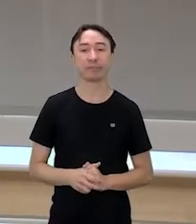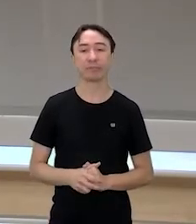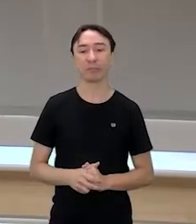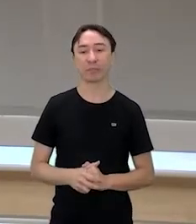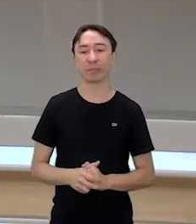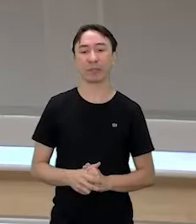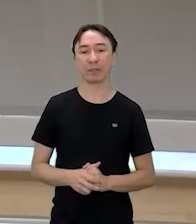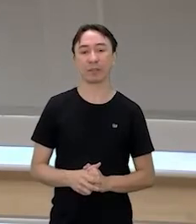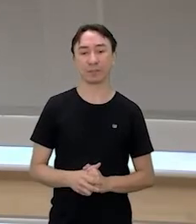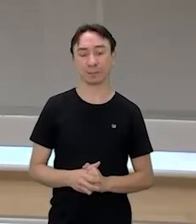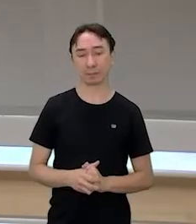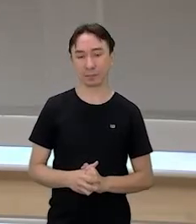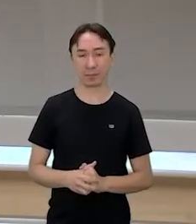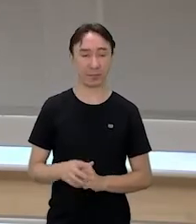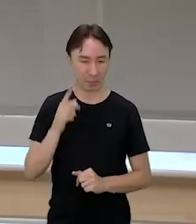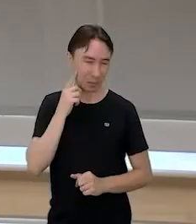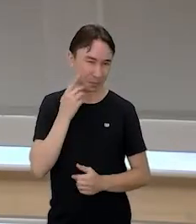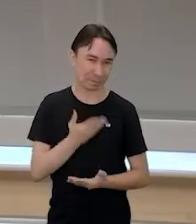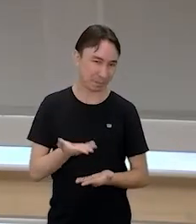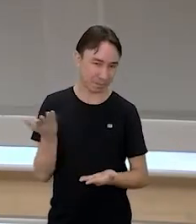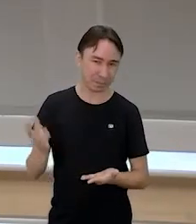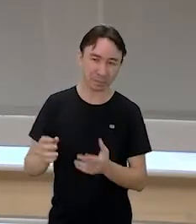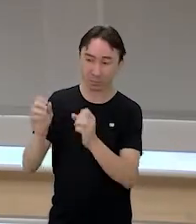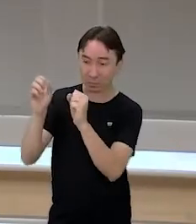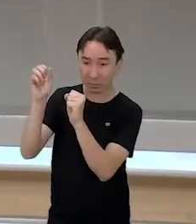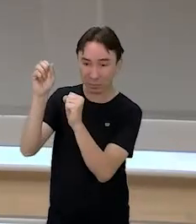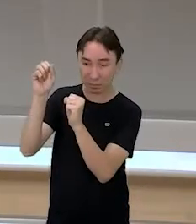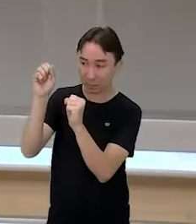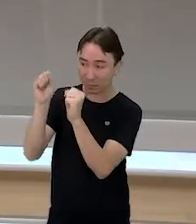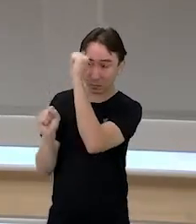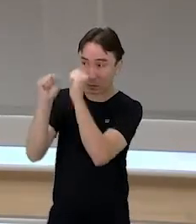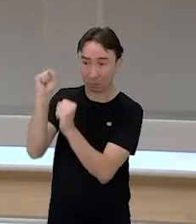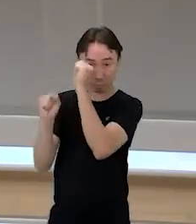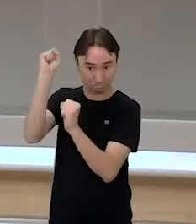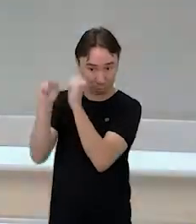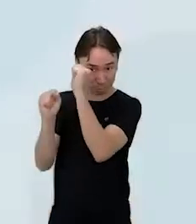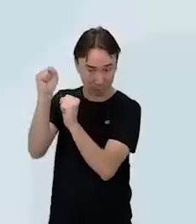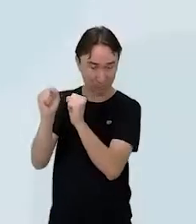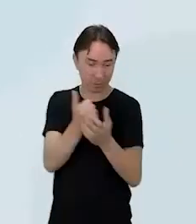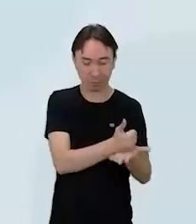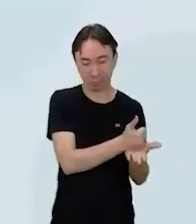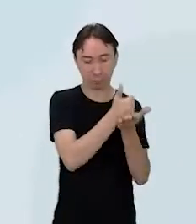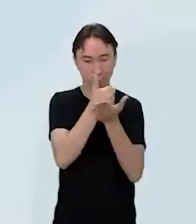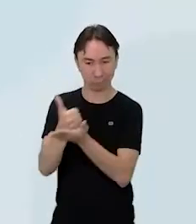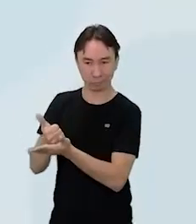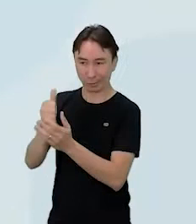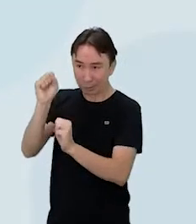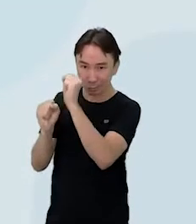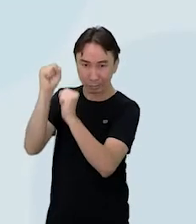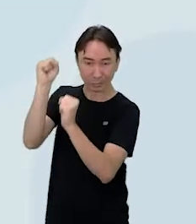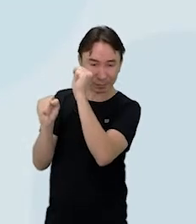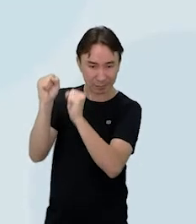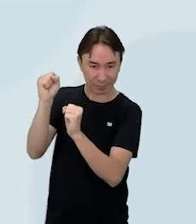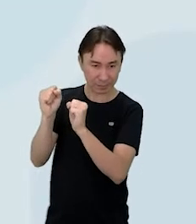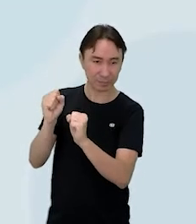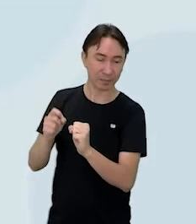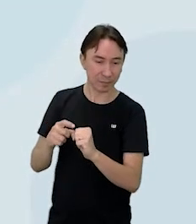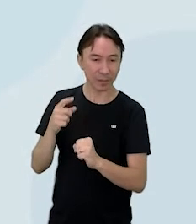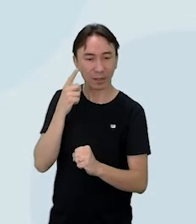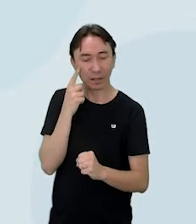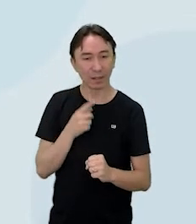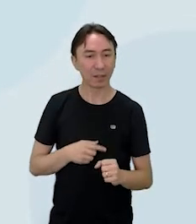Nas usinas que eles são levados, né, nessas usinas de processamento, o calcário ele é levado